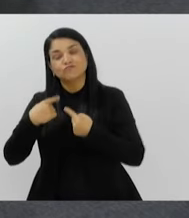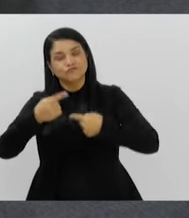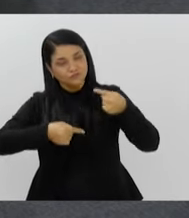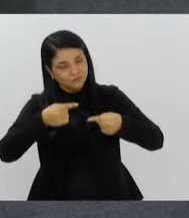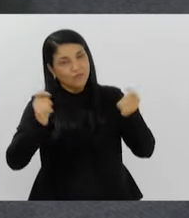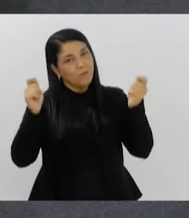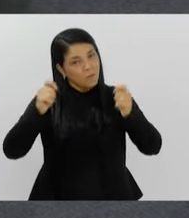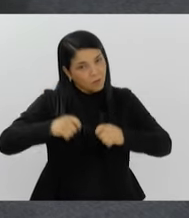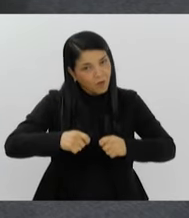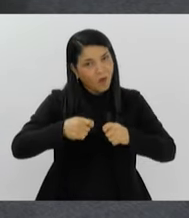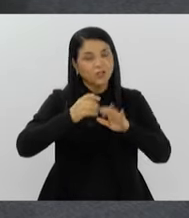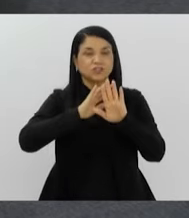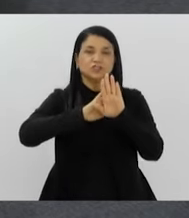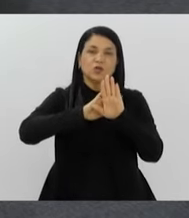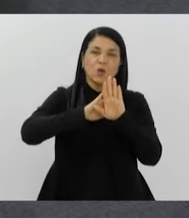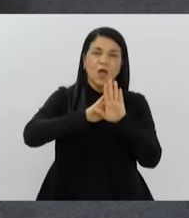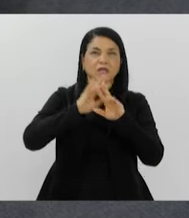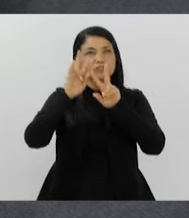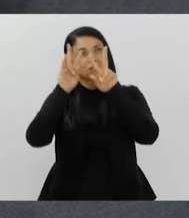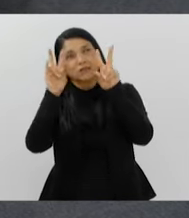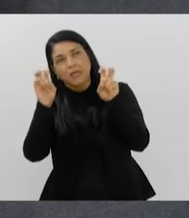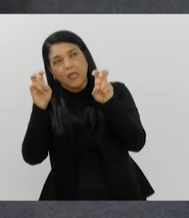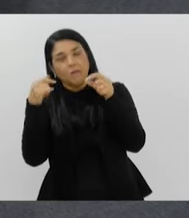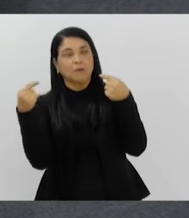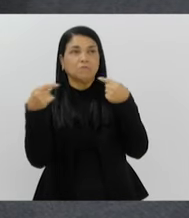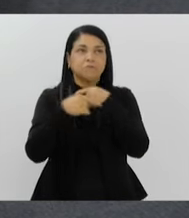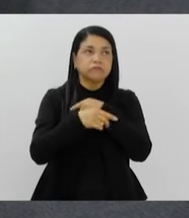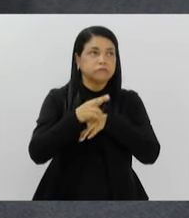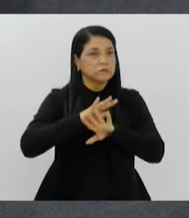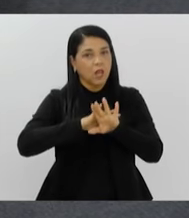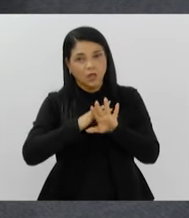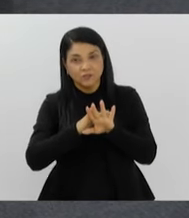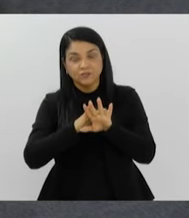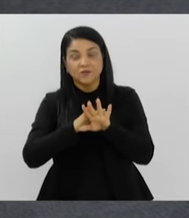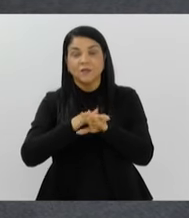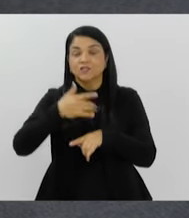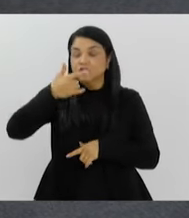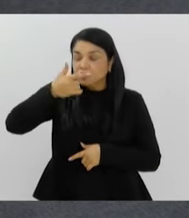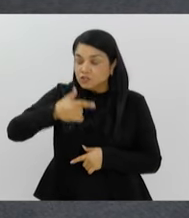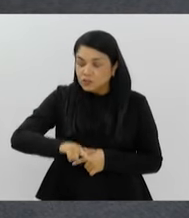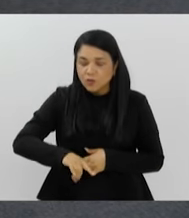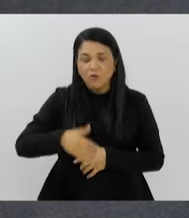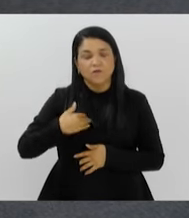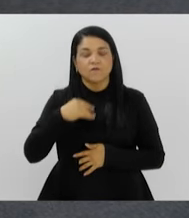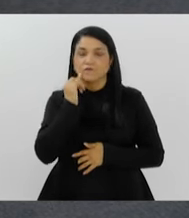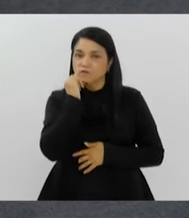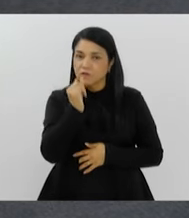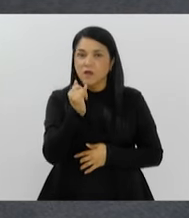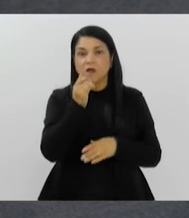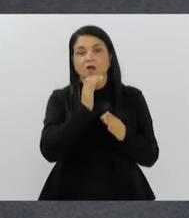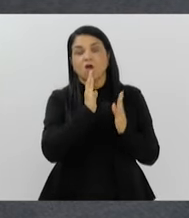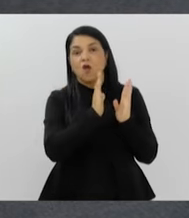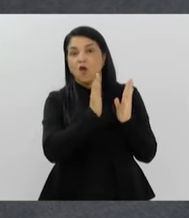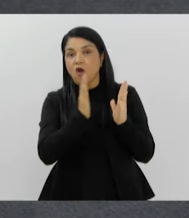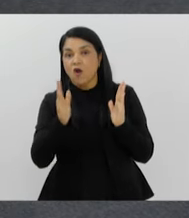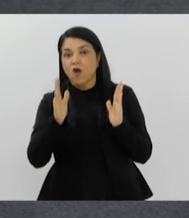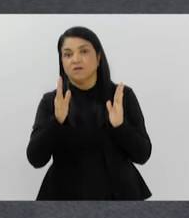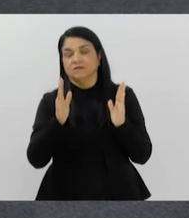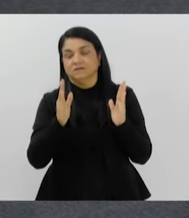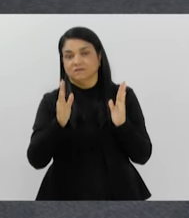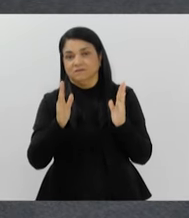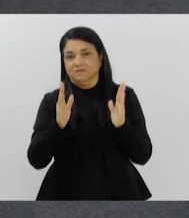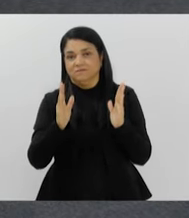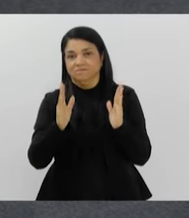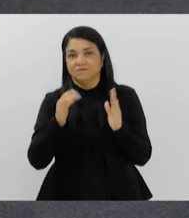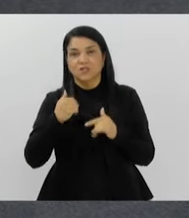não temáticas, ideológicas, não ideológicas. Mas é a enésima vez que eu faço essa questão de ordem, e, porque